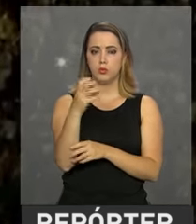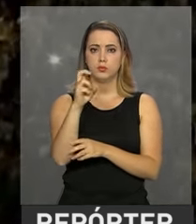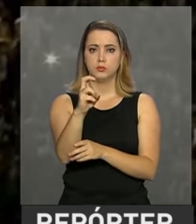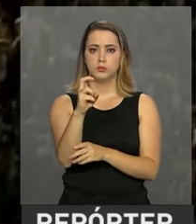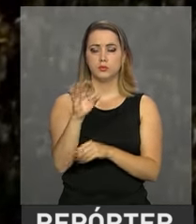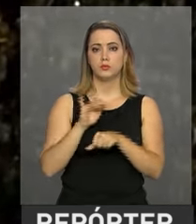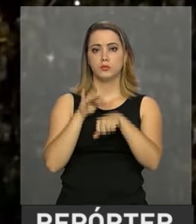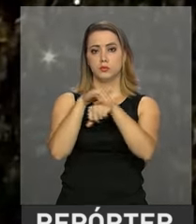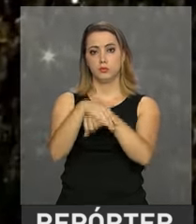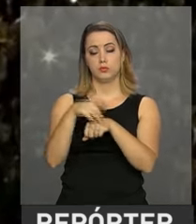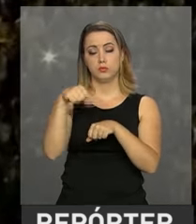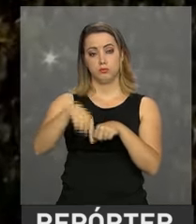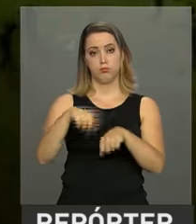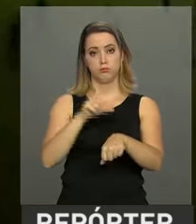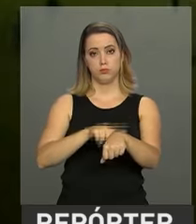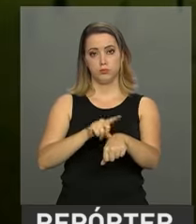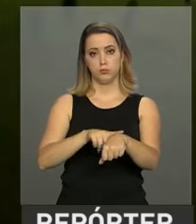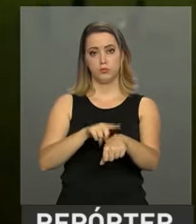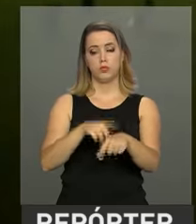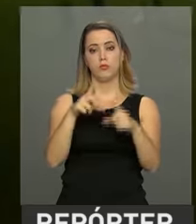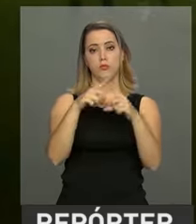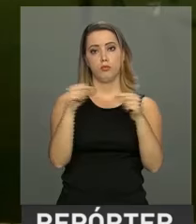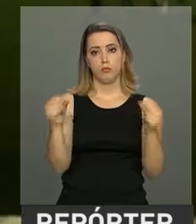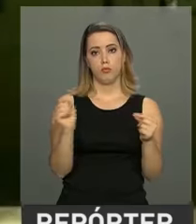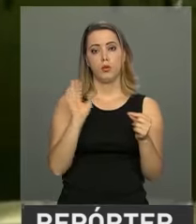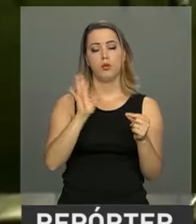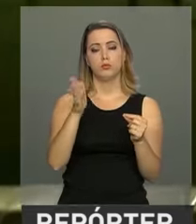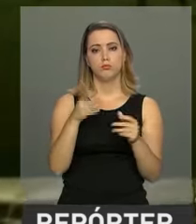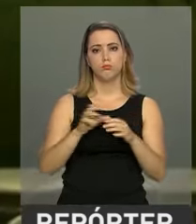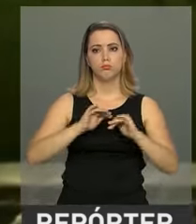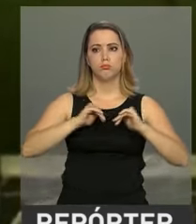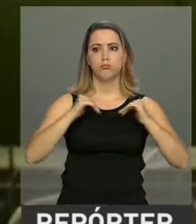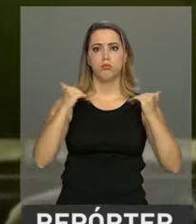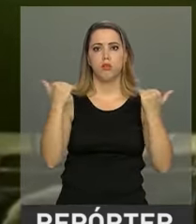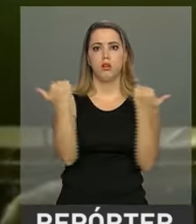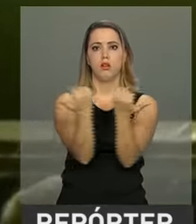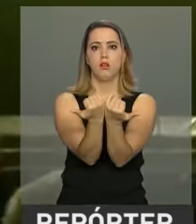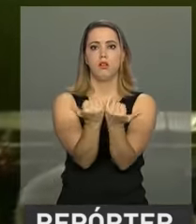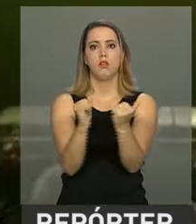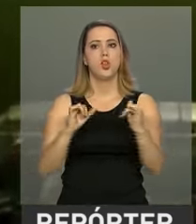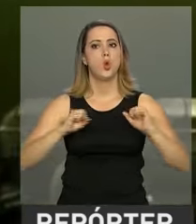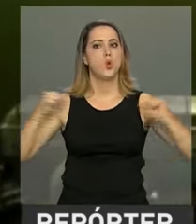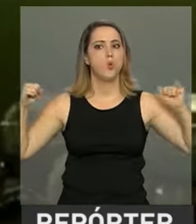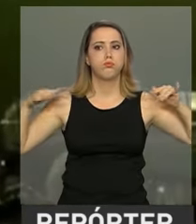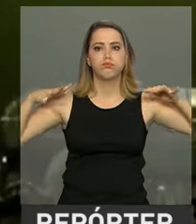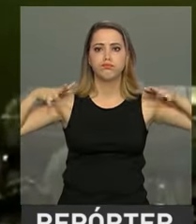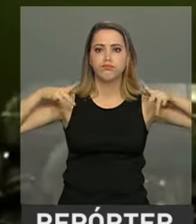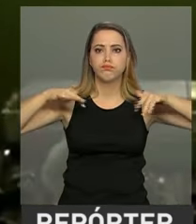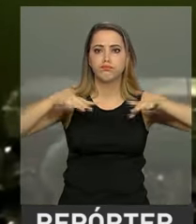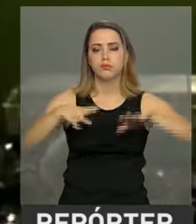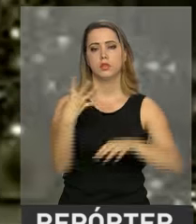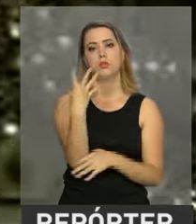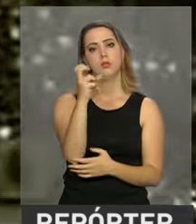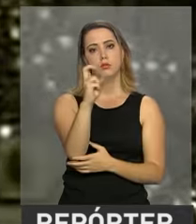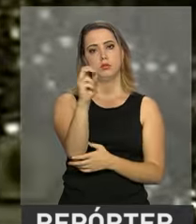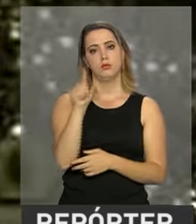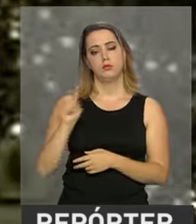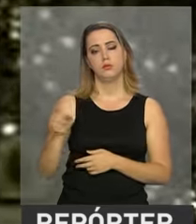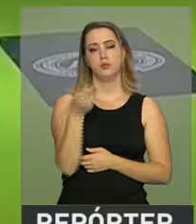da noite, no horário de Brasília, o estádio já estava em sua capacidade máxima, 45 mil